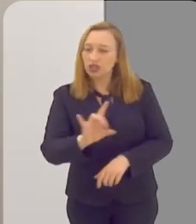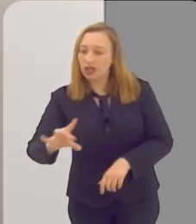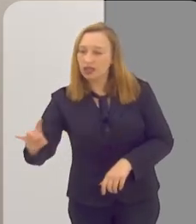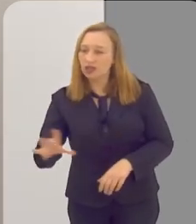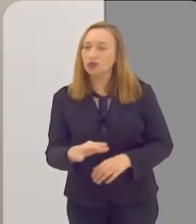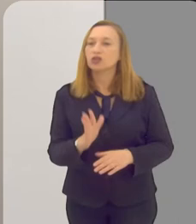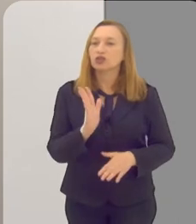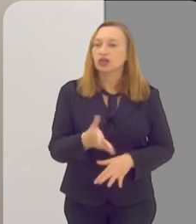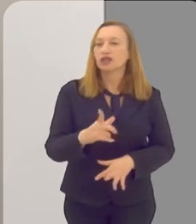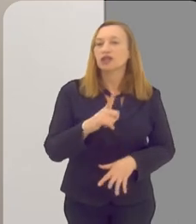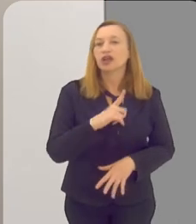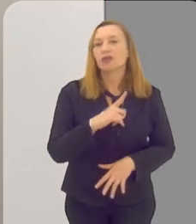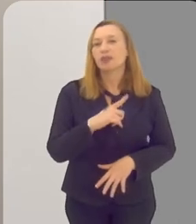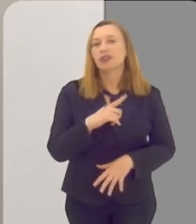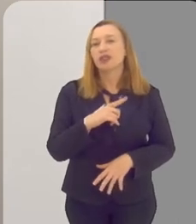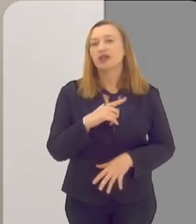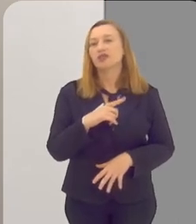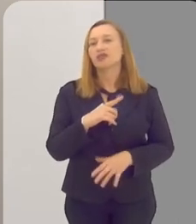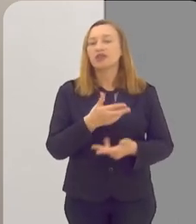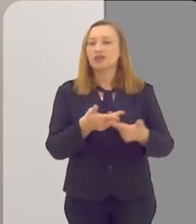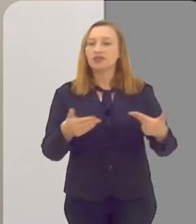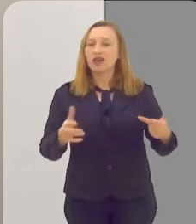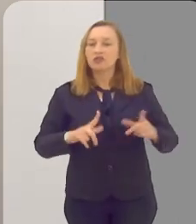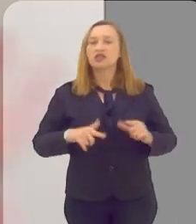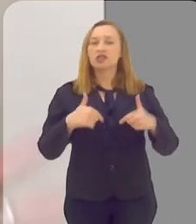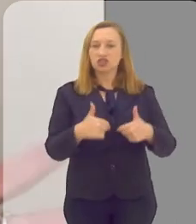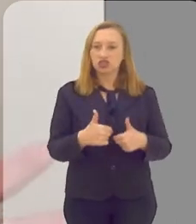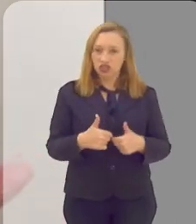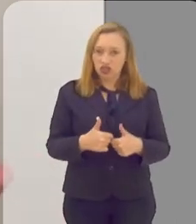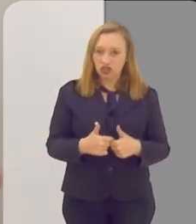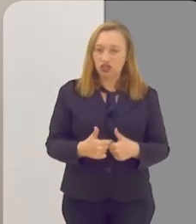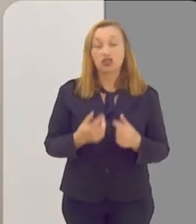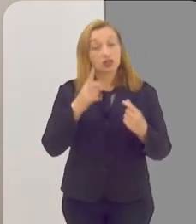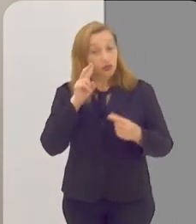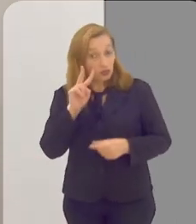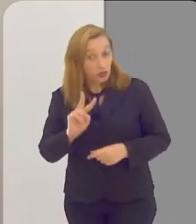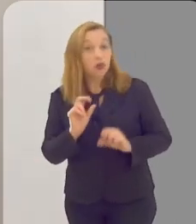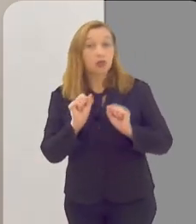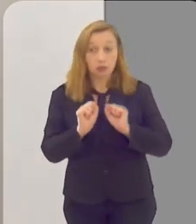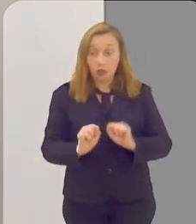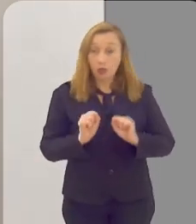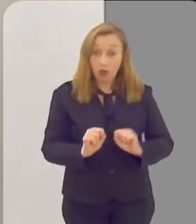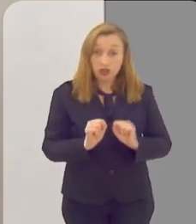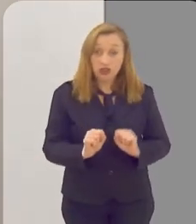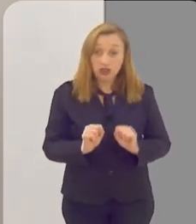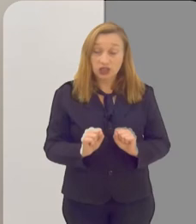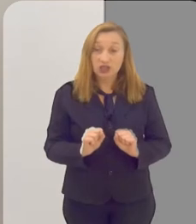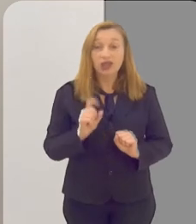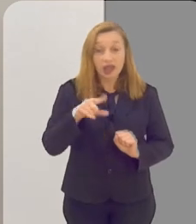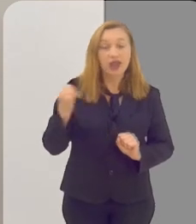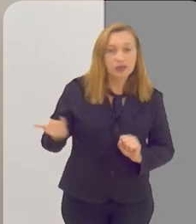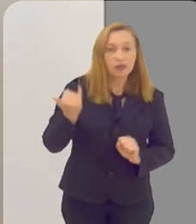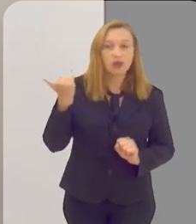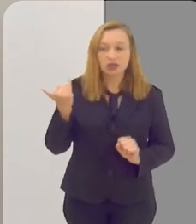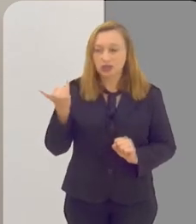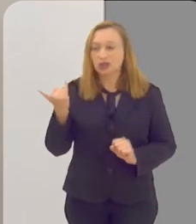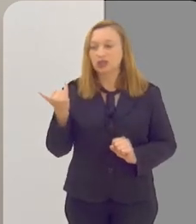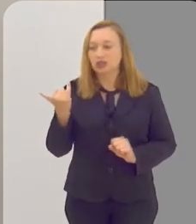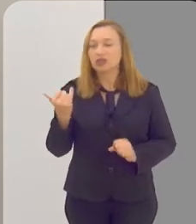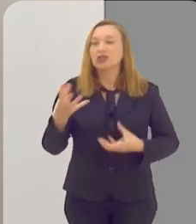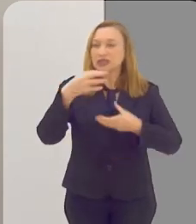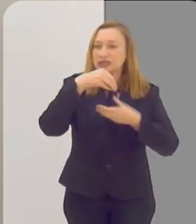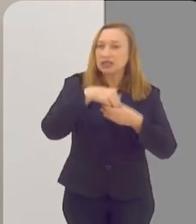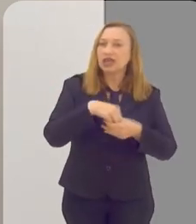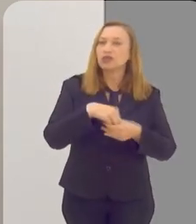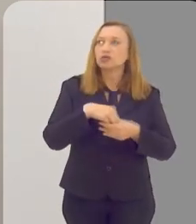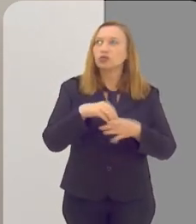ações. Agora, a gente já tem uma infinidade de ações aí que a gente já viu que podem ser, que são necessárias,